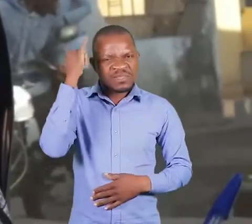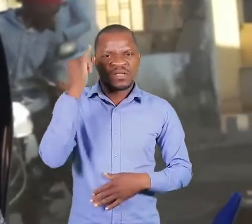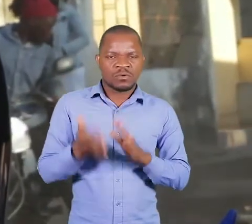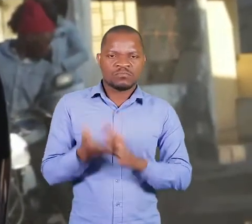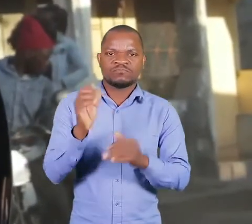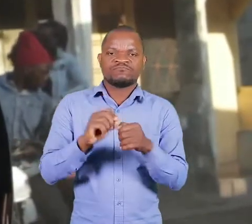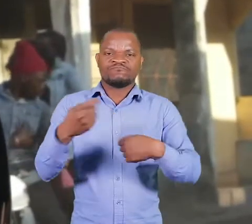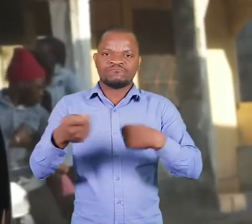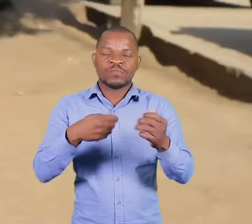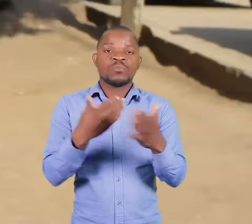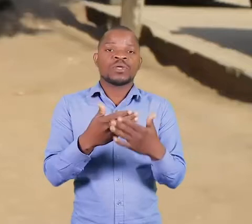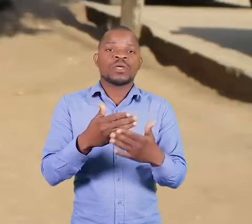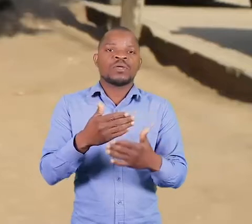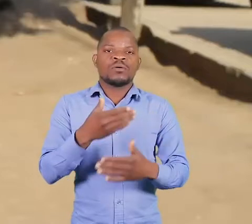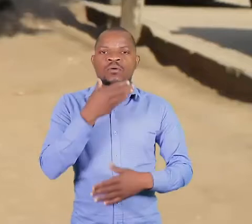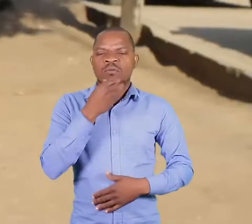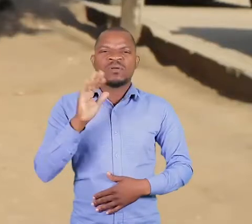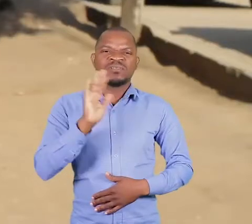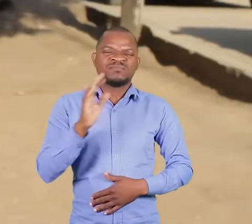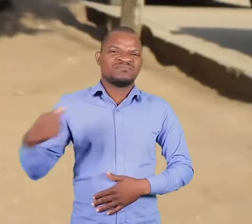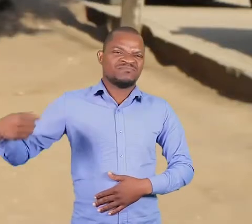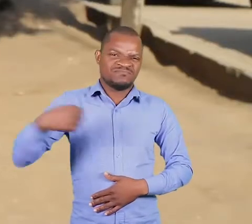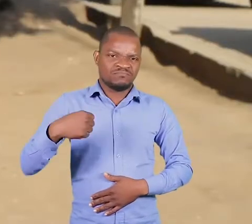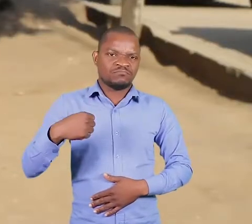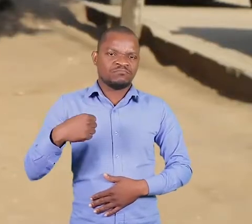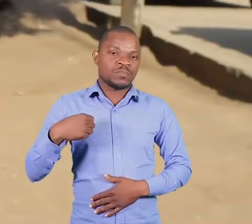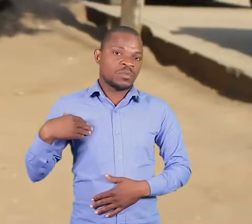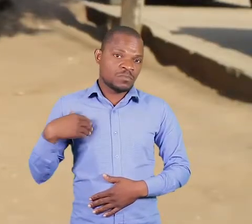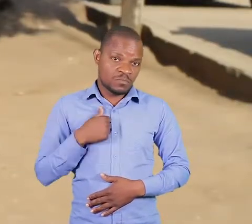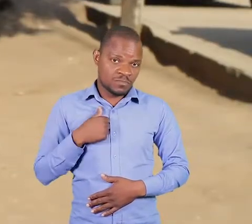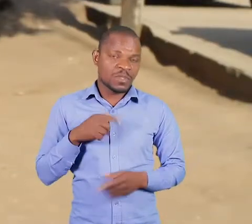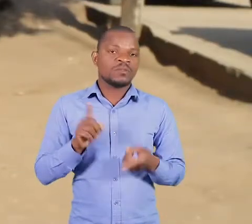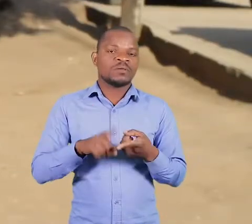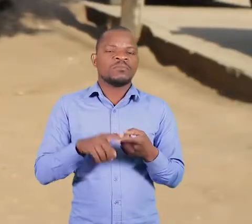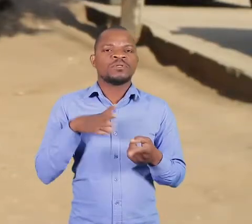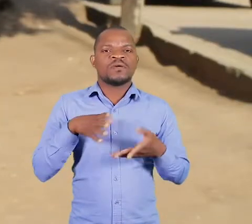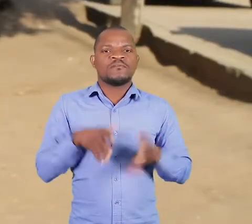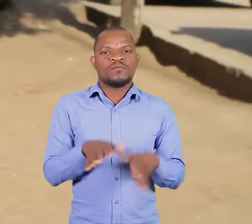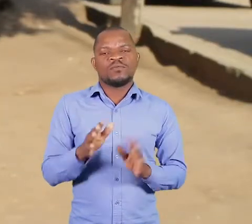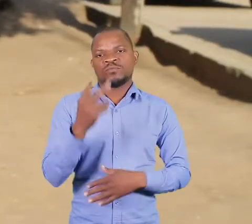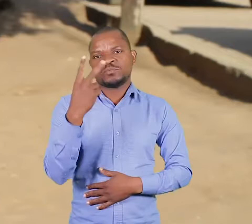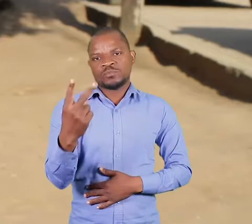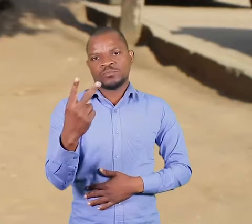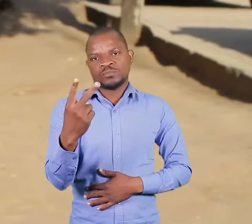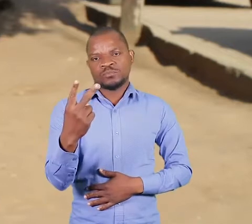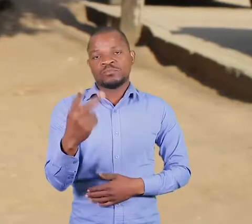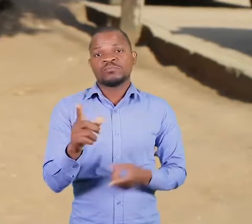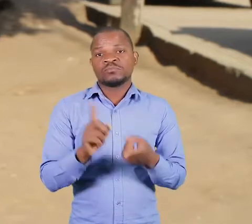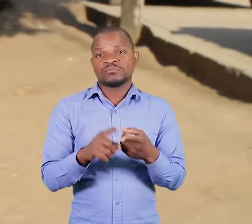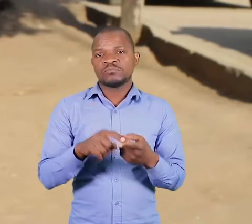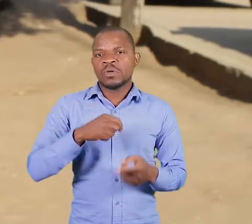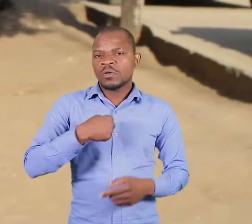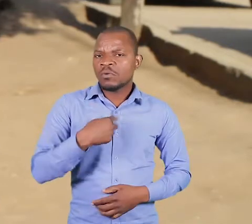servia para alimentação. É porque consigo fazer tudo aquilo que eu quero. Por exemplo, eu estou a dizer que consigo que os meus filhos